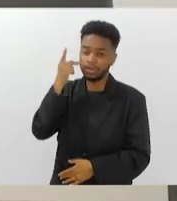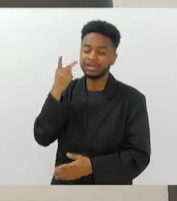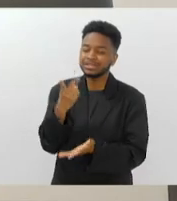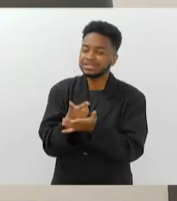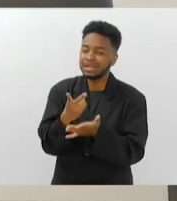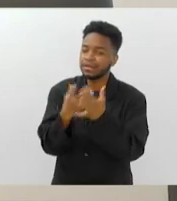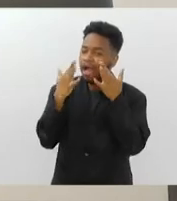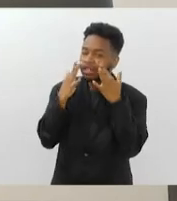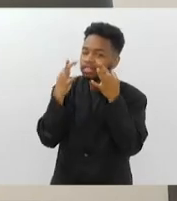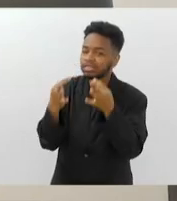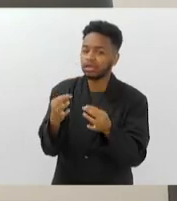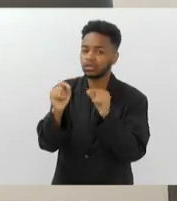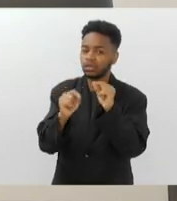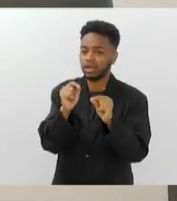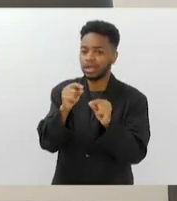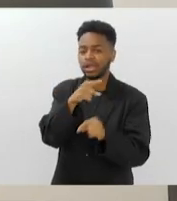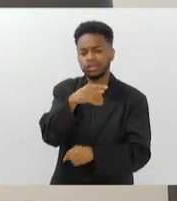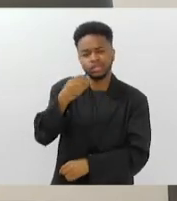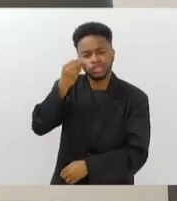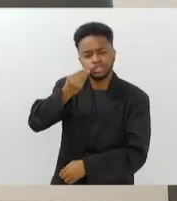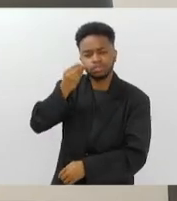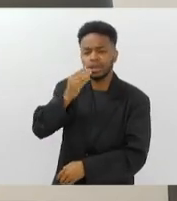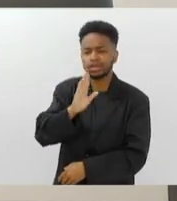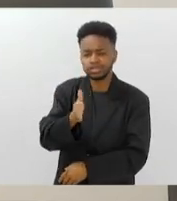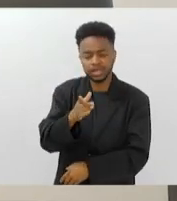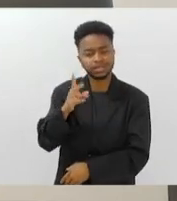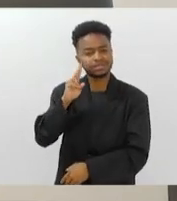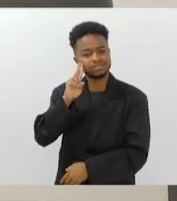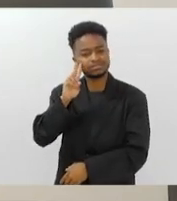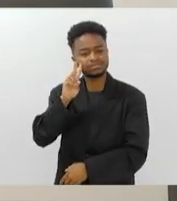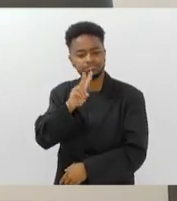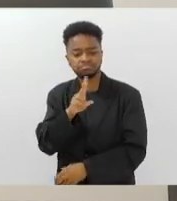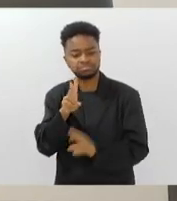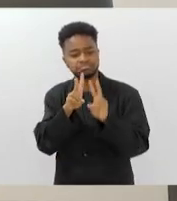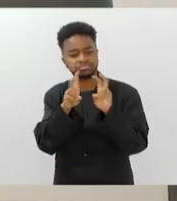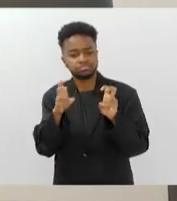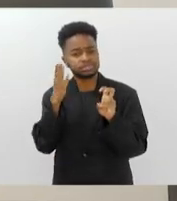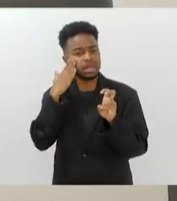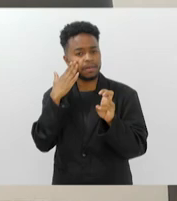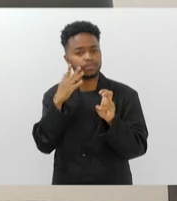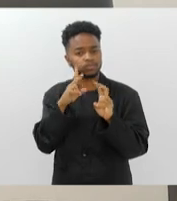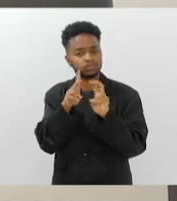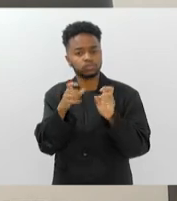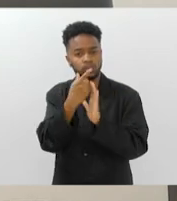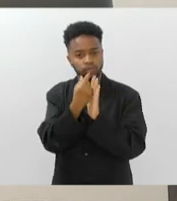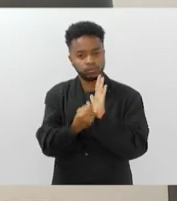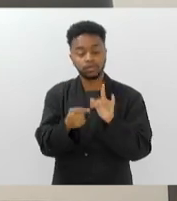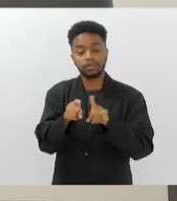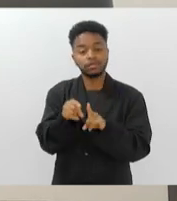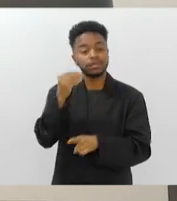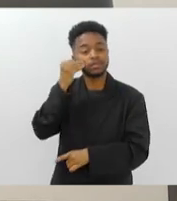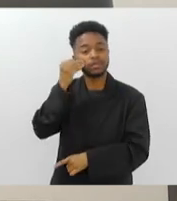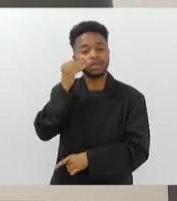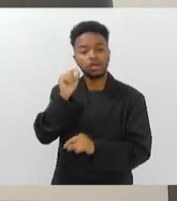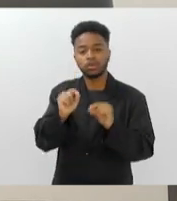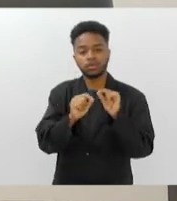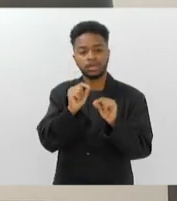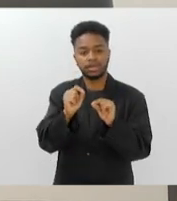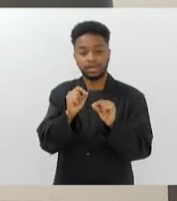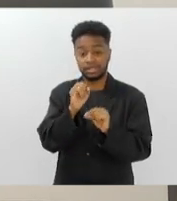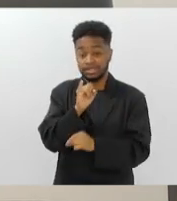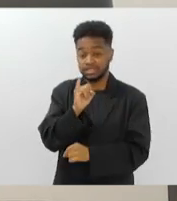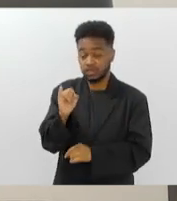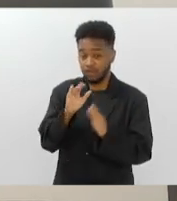eh do nosso decano muito atento a essa questão do orçamento e aí para que também o que possa acontecer é o seguinte se o